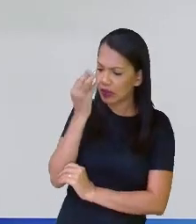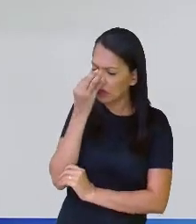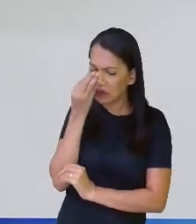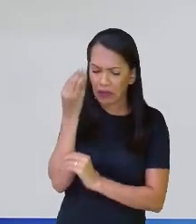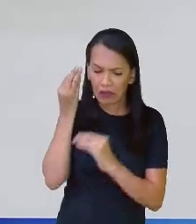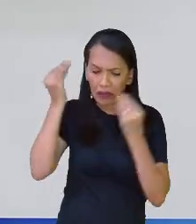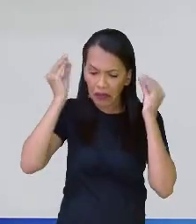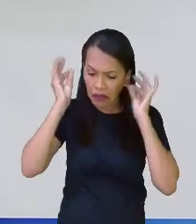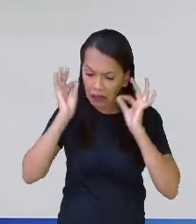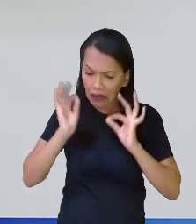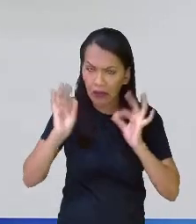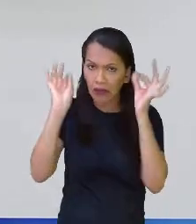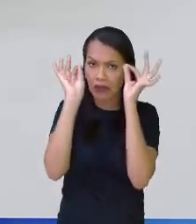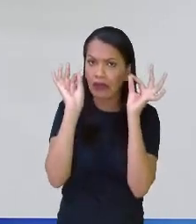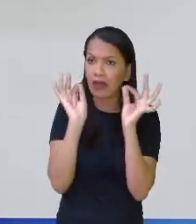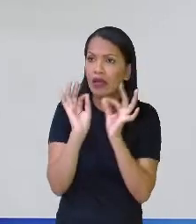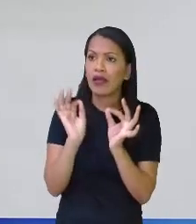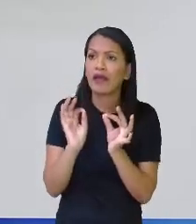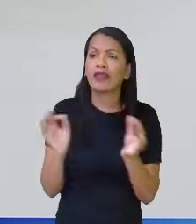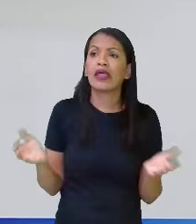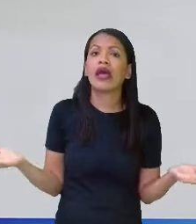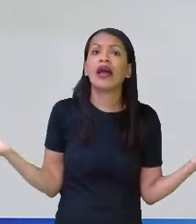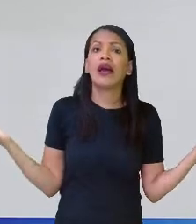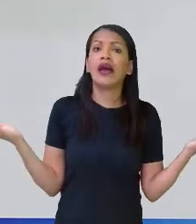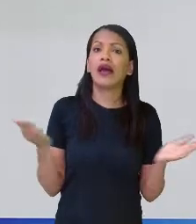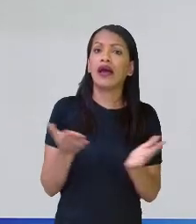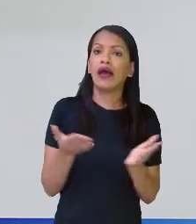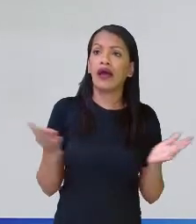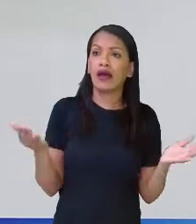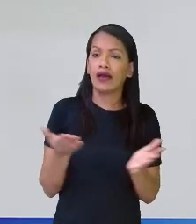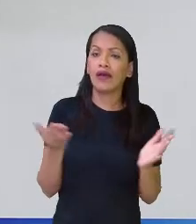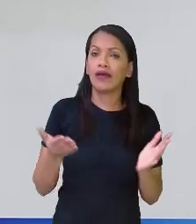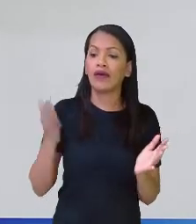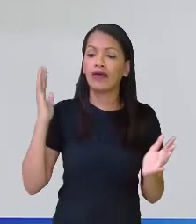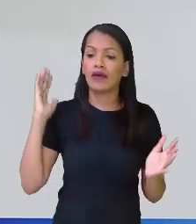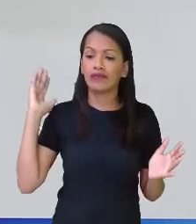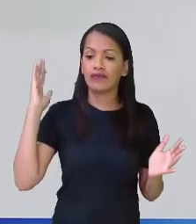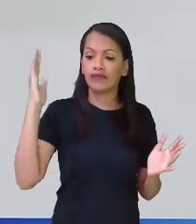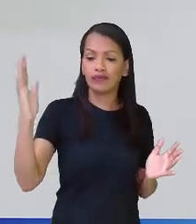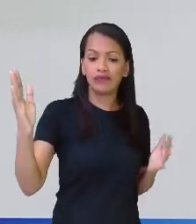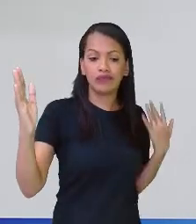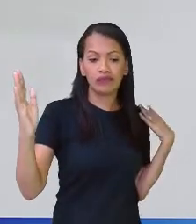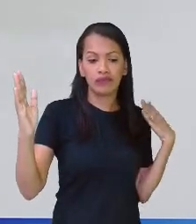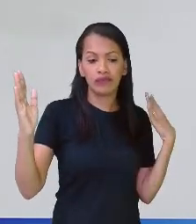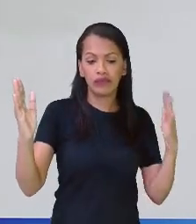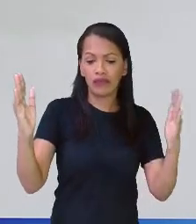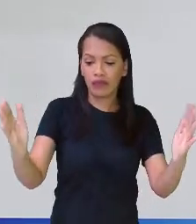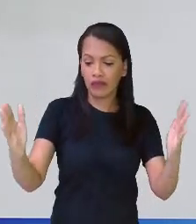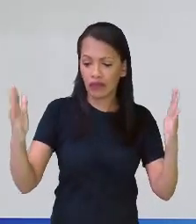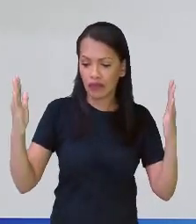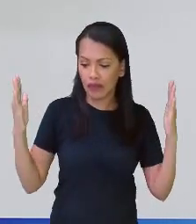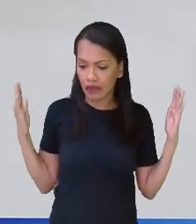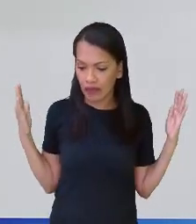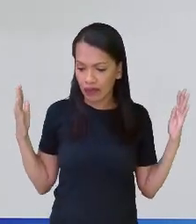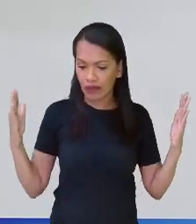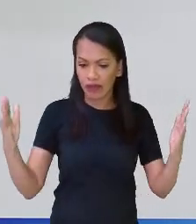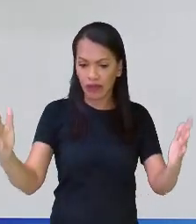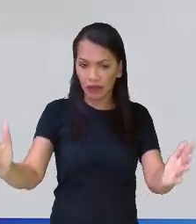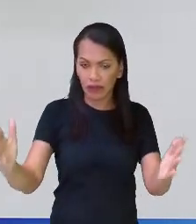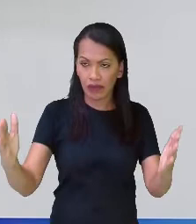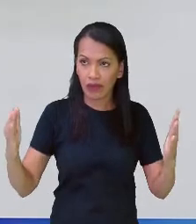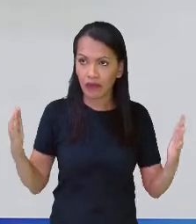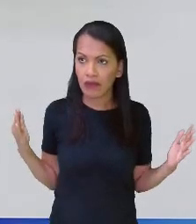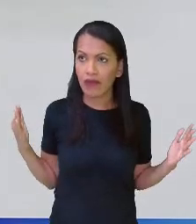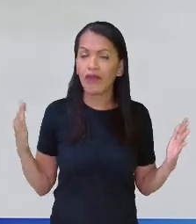organizando. Agora, na minha lateral do meu teatro, na maioria dos